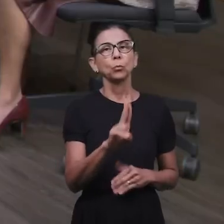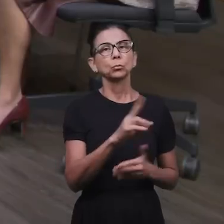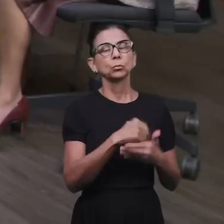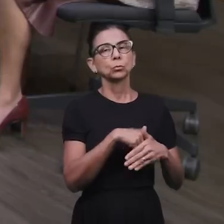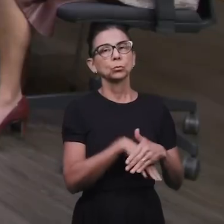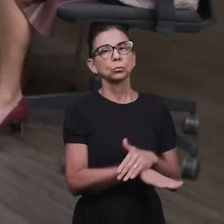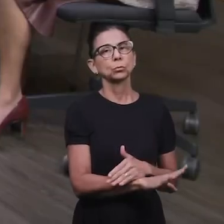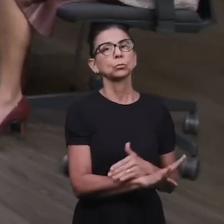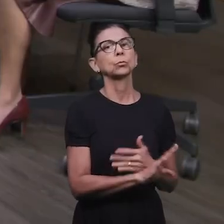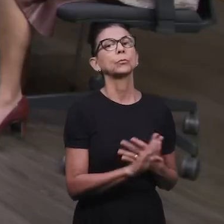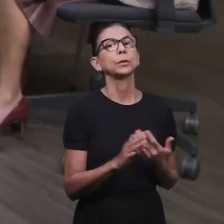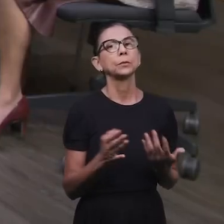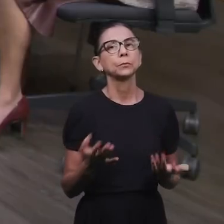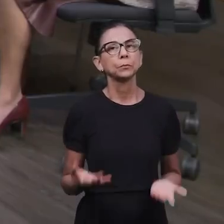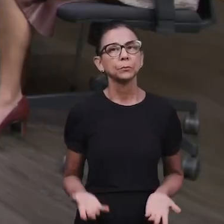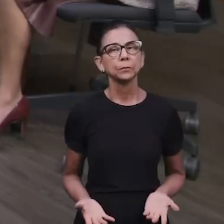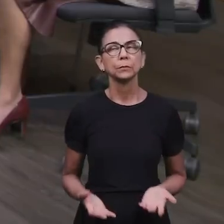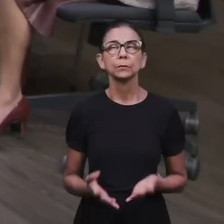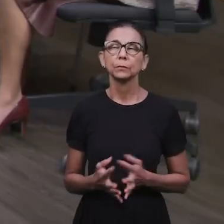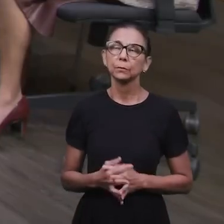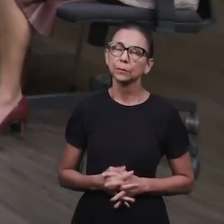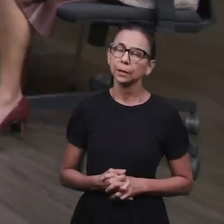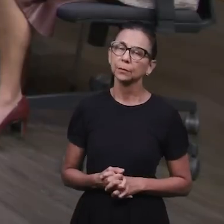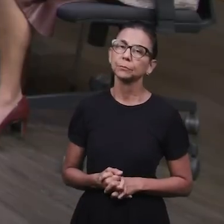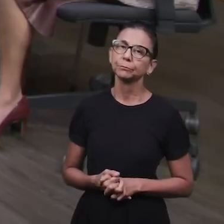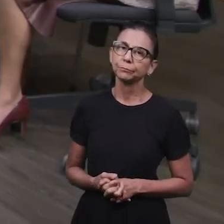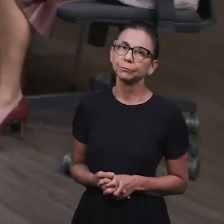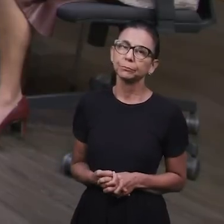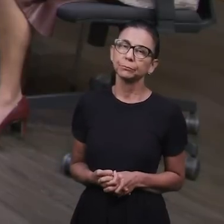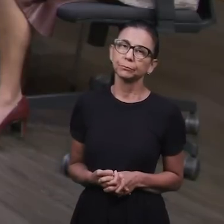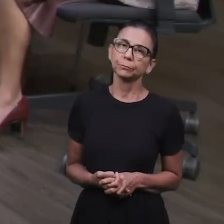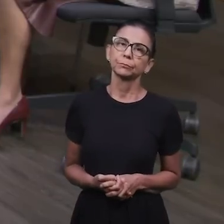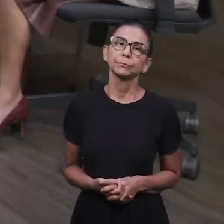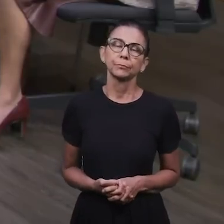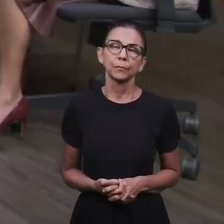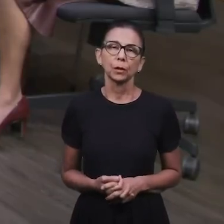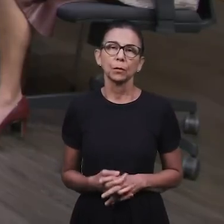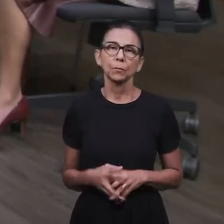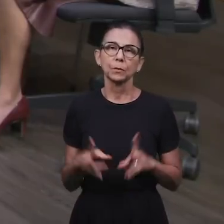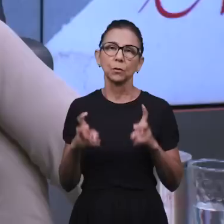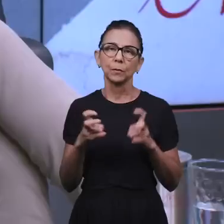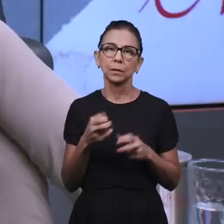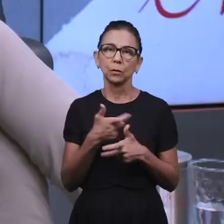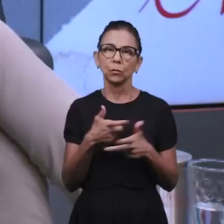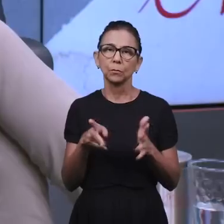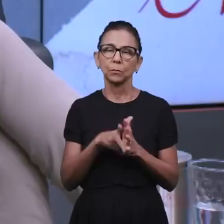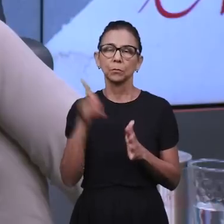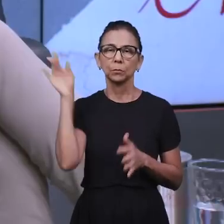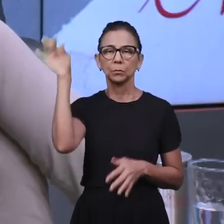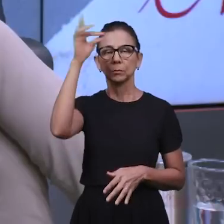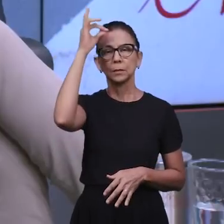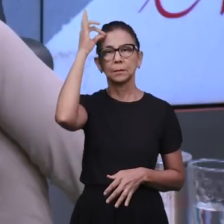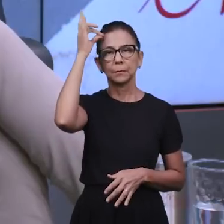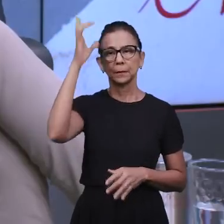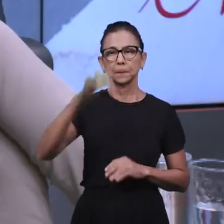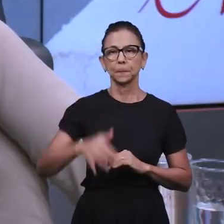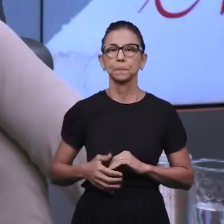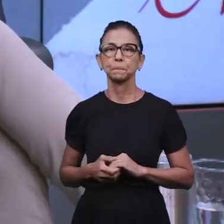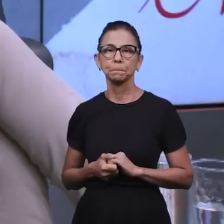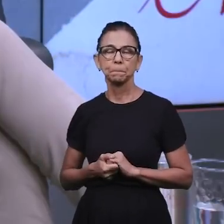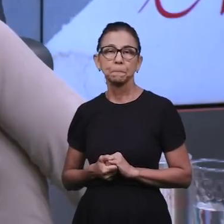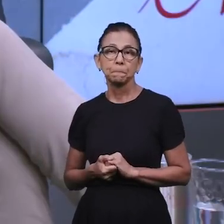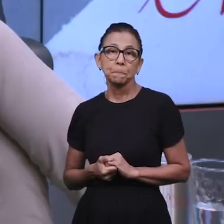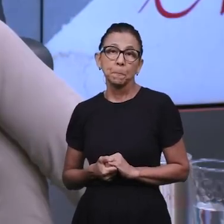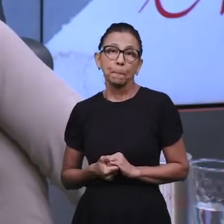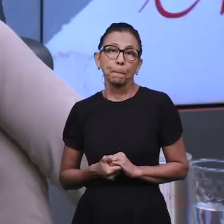mão, você põe o mundo dentro da igreja. Isso. Então a pergunta é lícito? Convém ou não convém? Então,